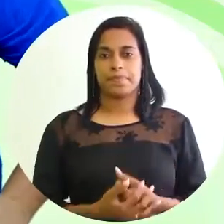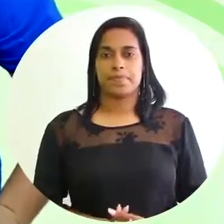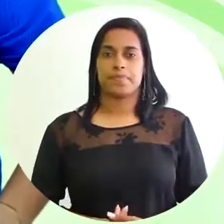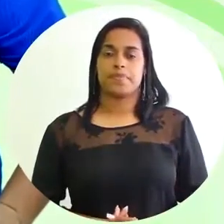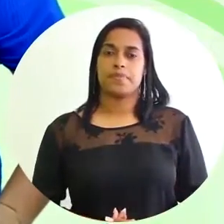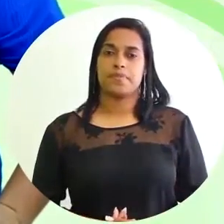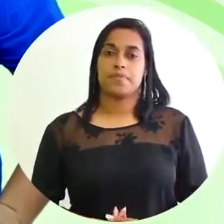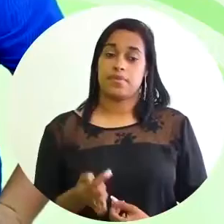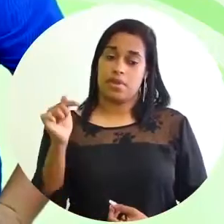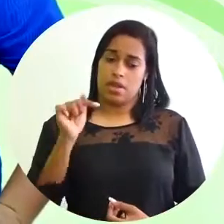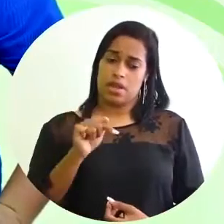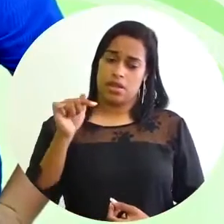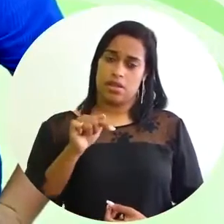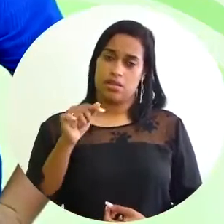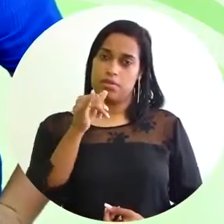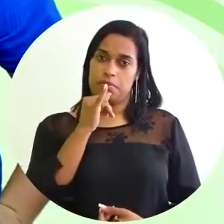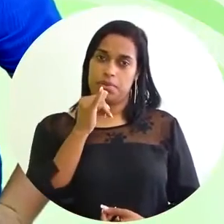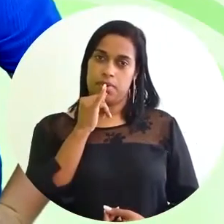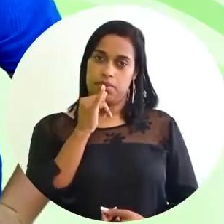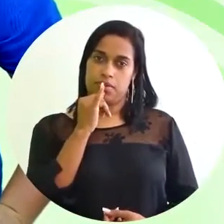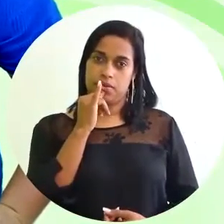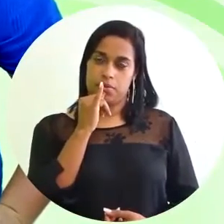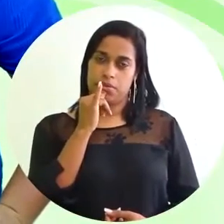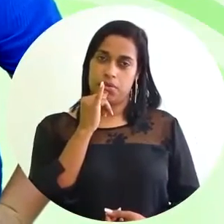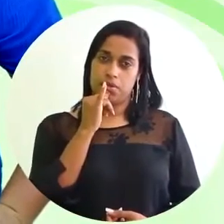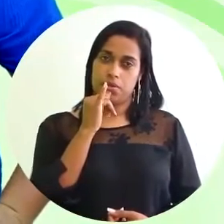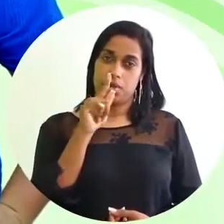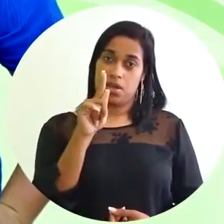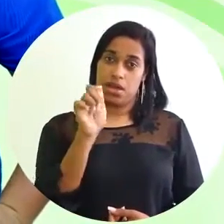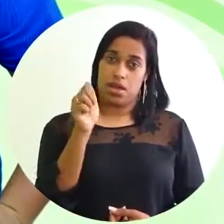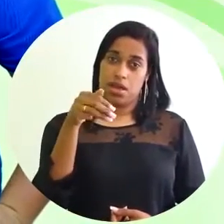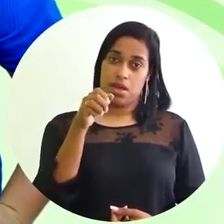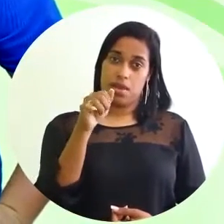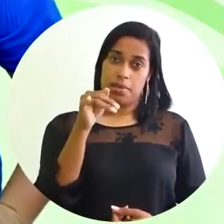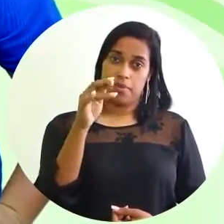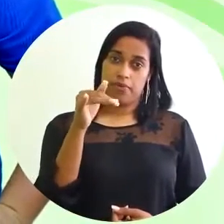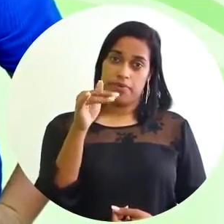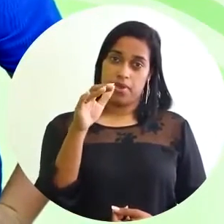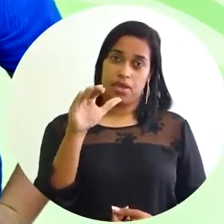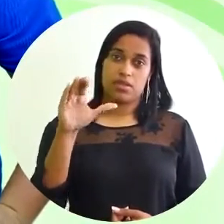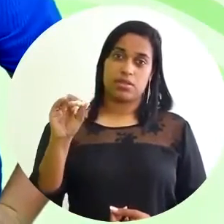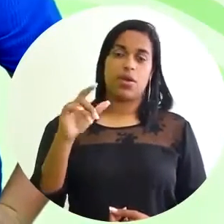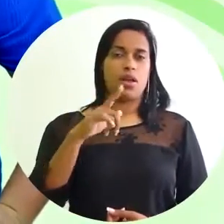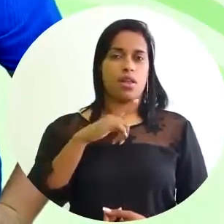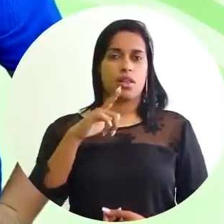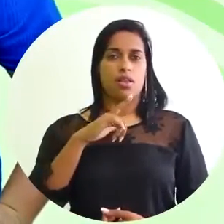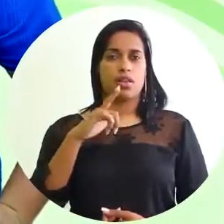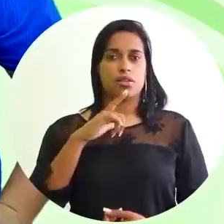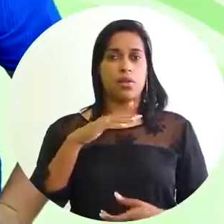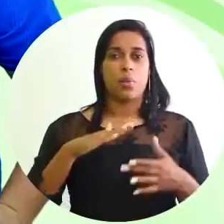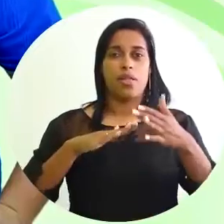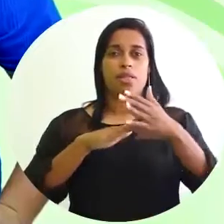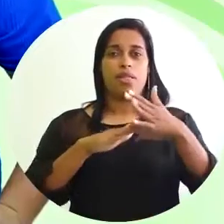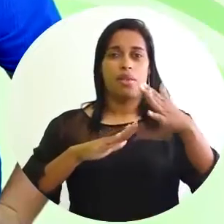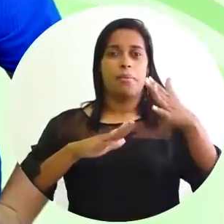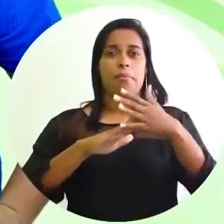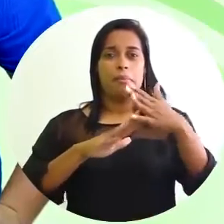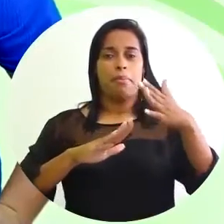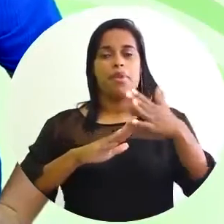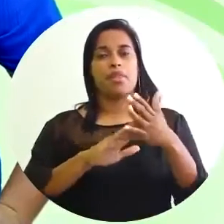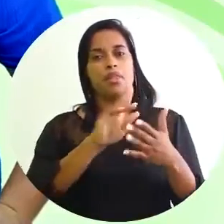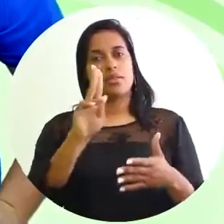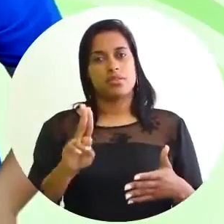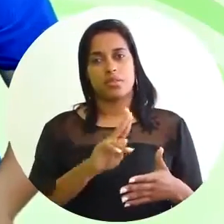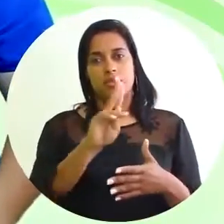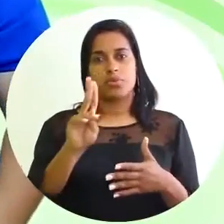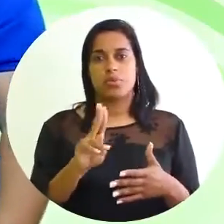Entendi. Nesse caso, a gamificação, ela tem alguma limitação para o seu uso,